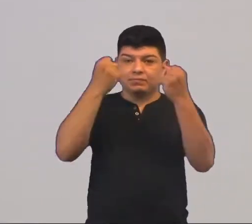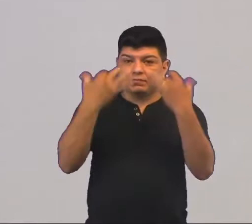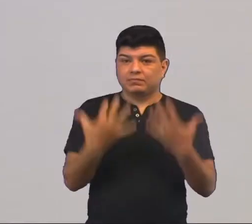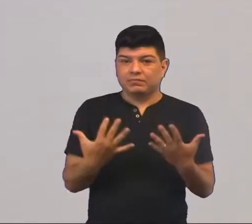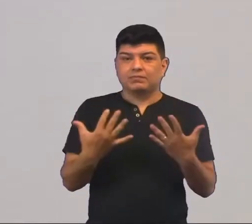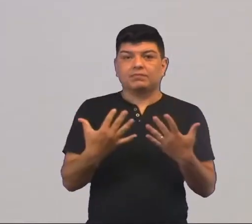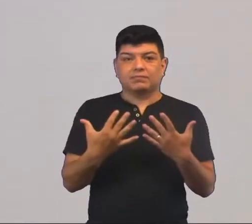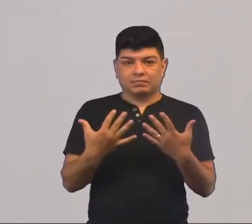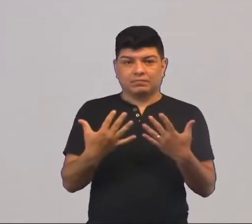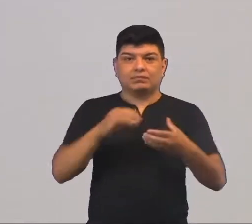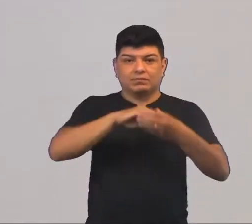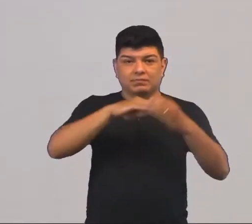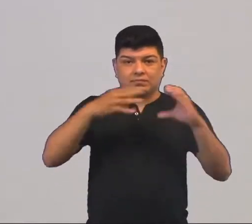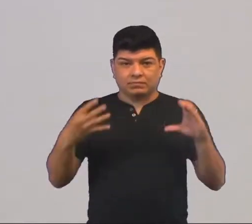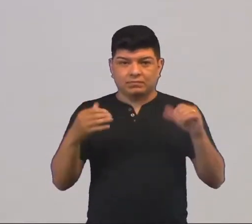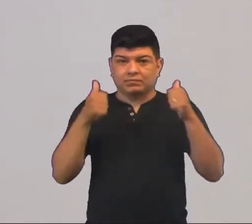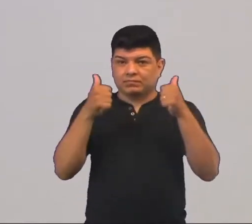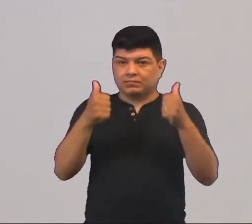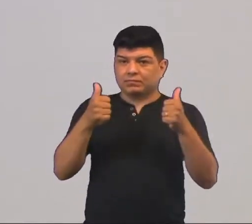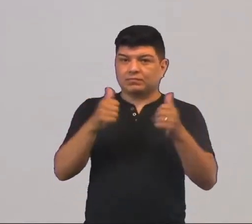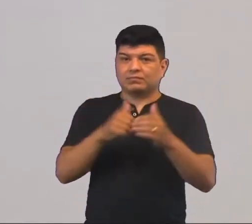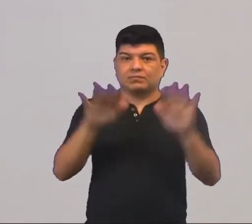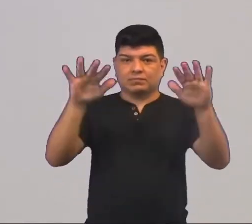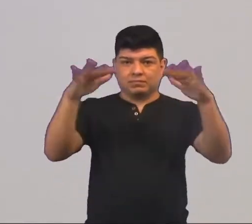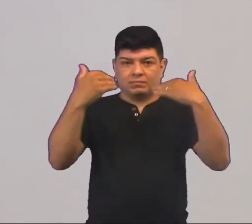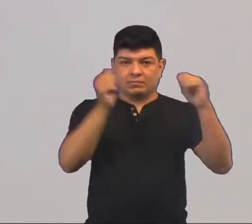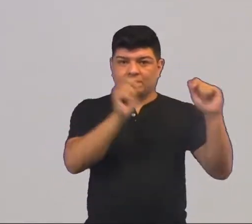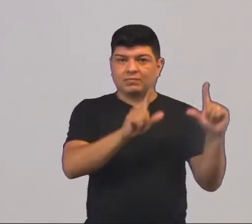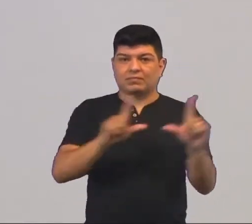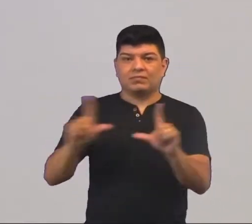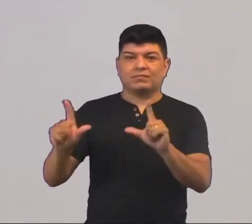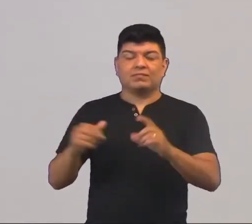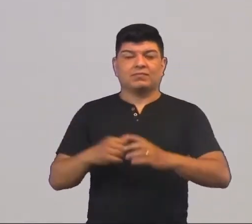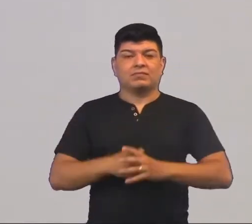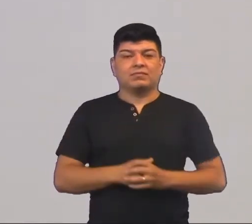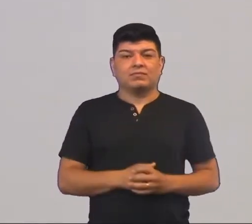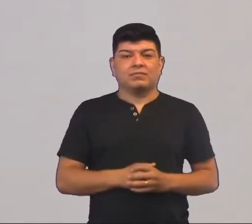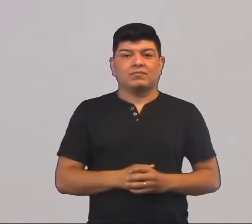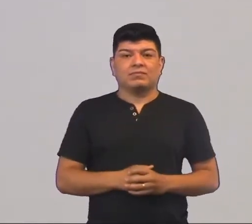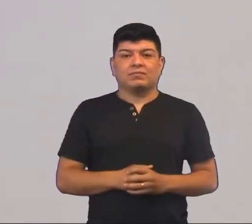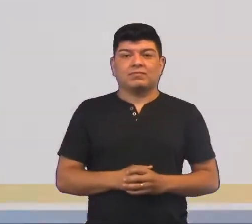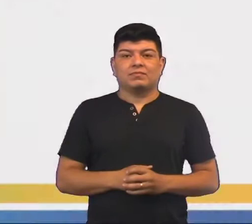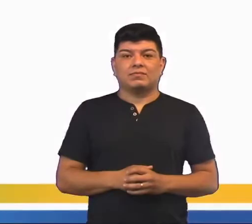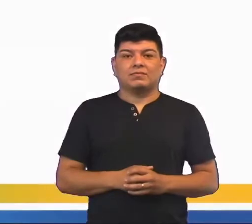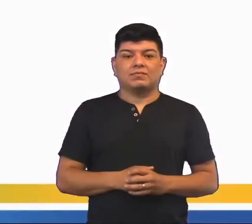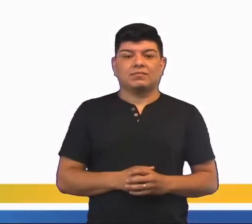um pouco, né, sobre essas características. Acompanhe comigo aí na telinha.